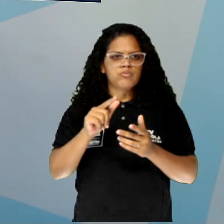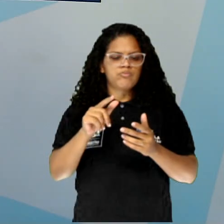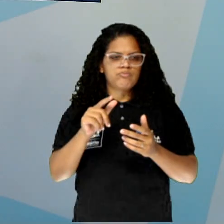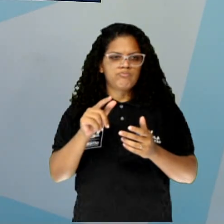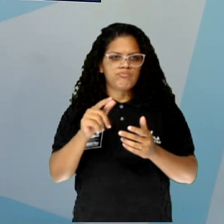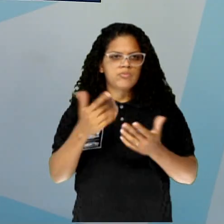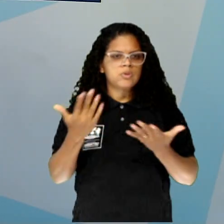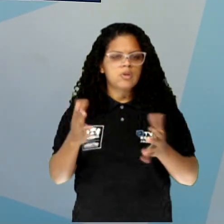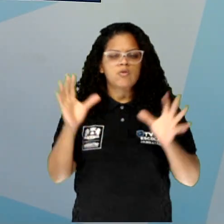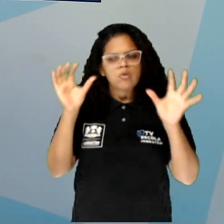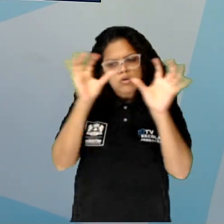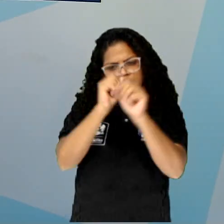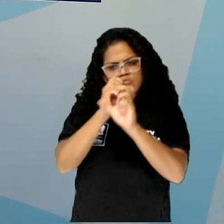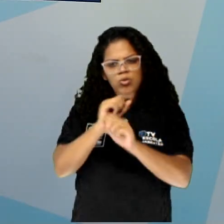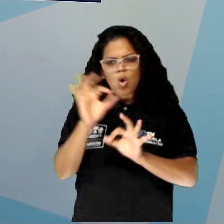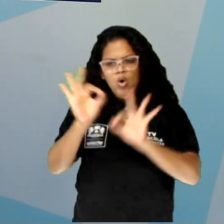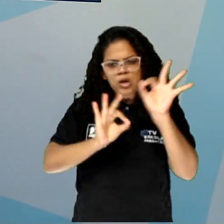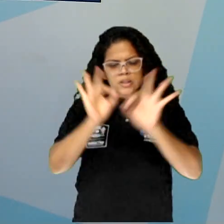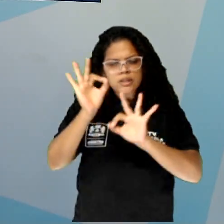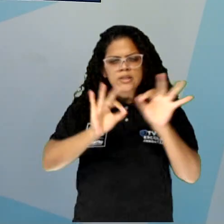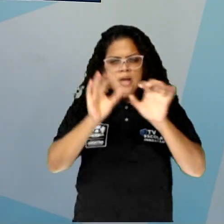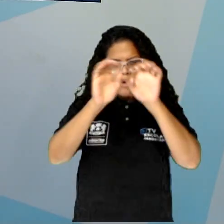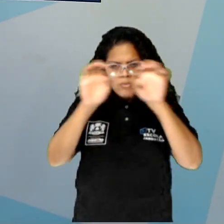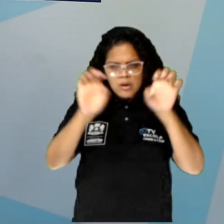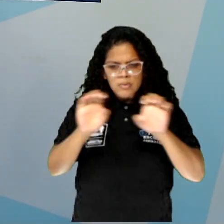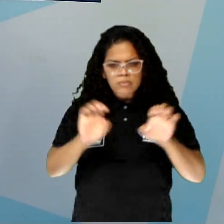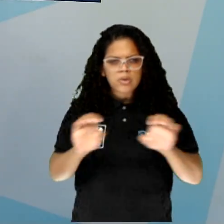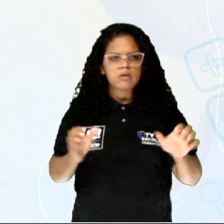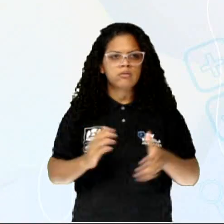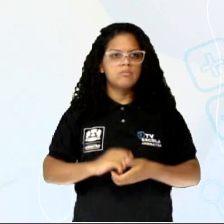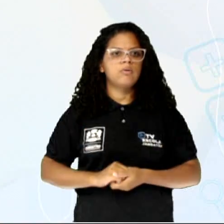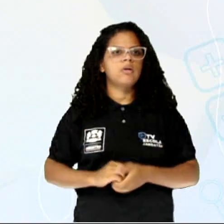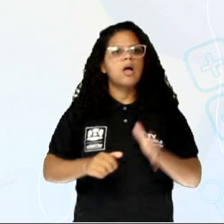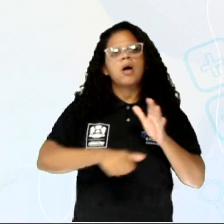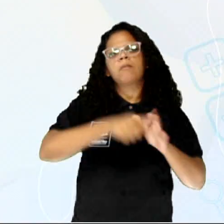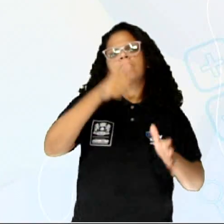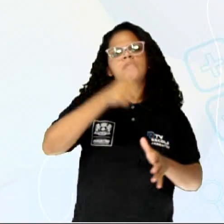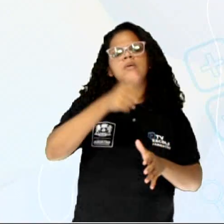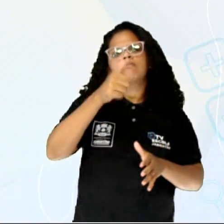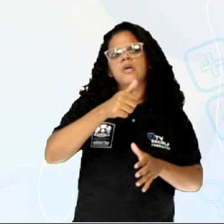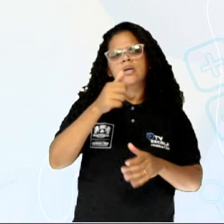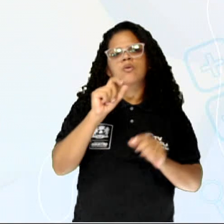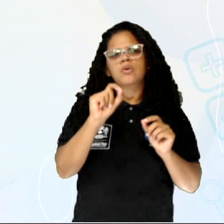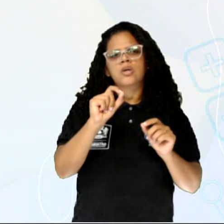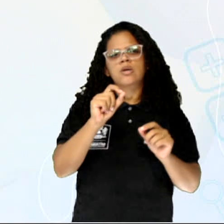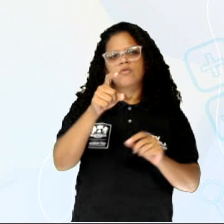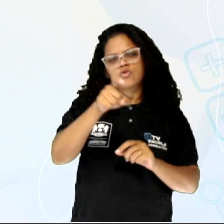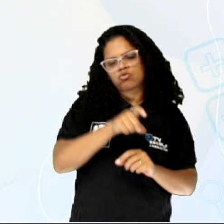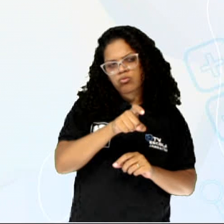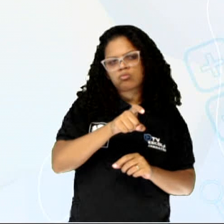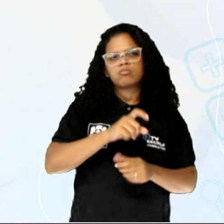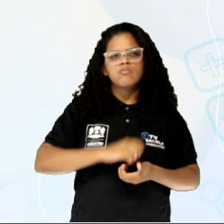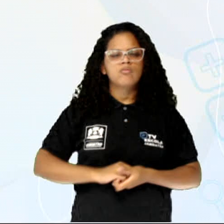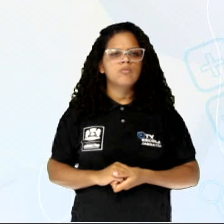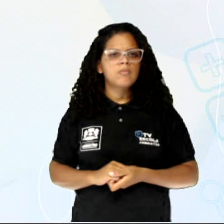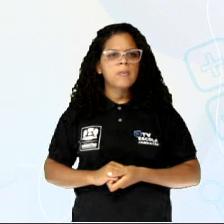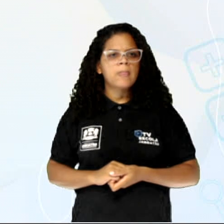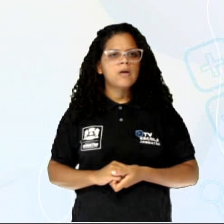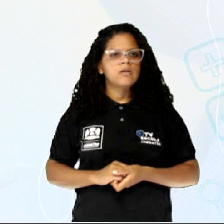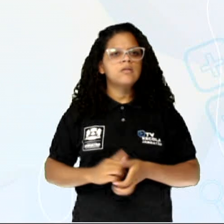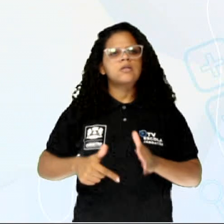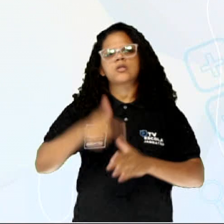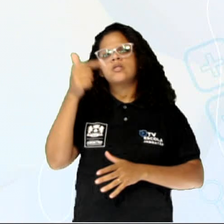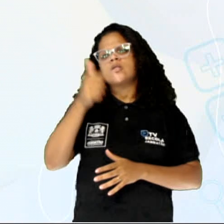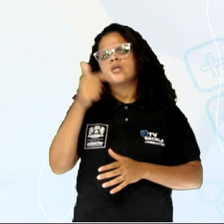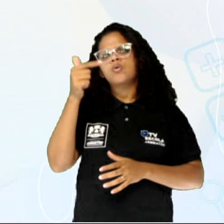equação com as informações que foi dada aqui. Então, vamos lá. Primeira rodada, ela fez x. Não é isso? Na segunda